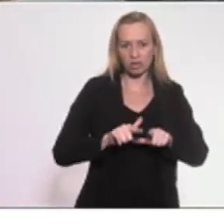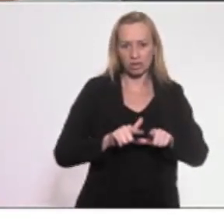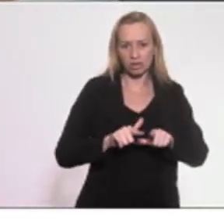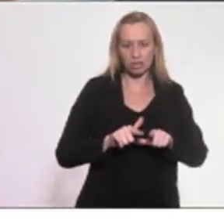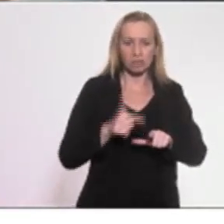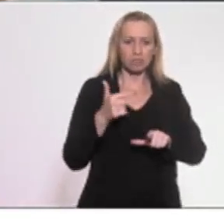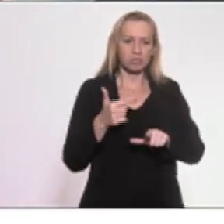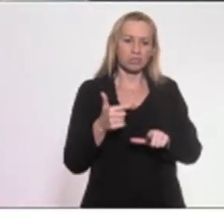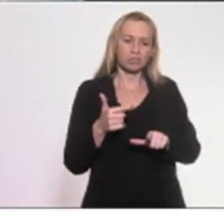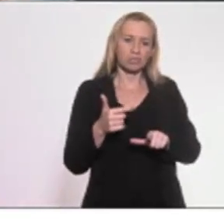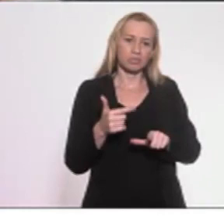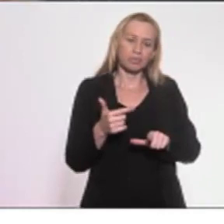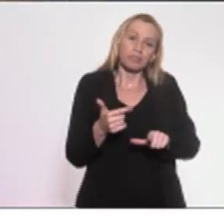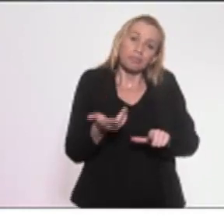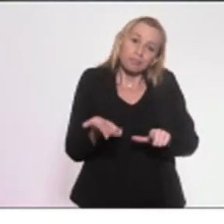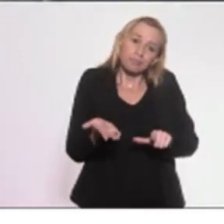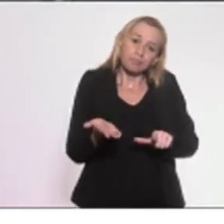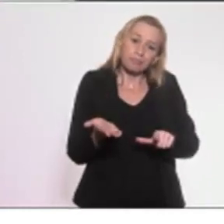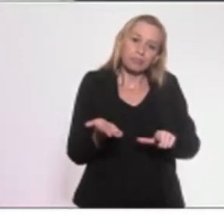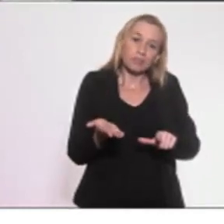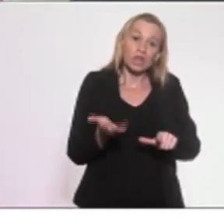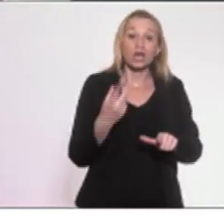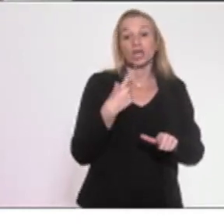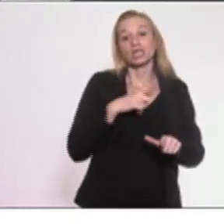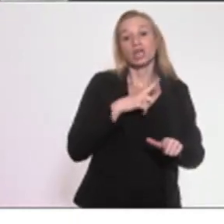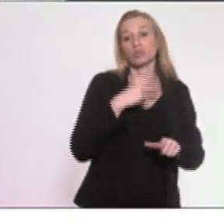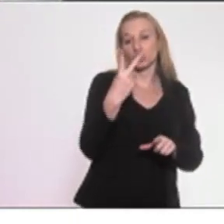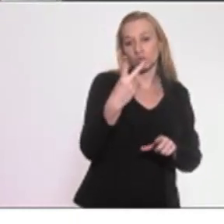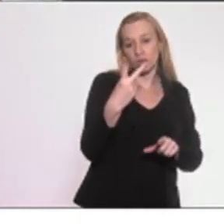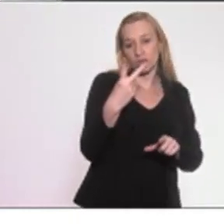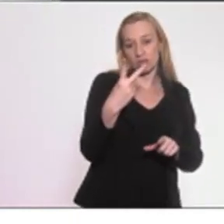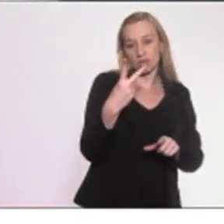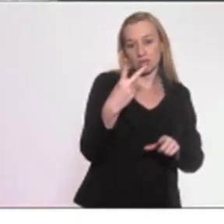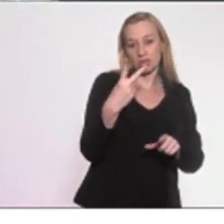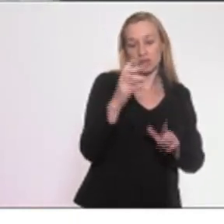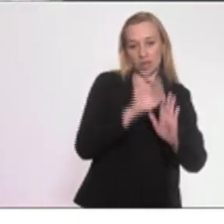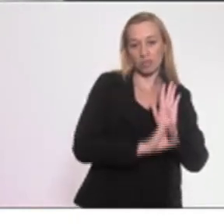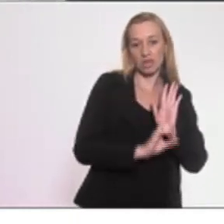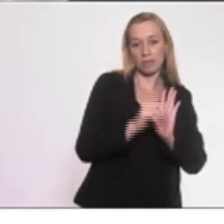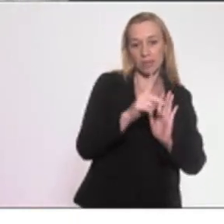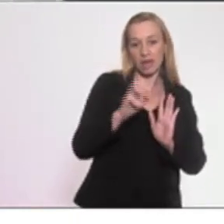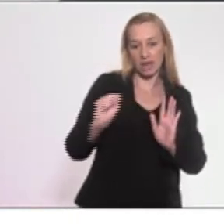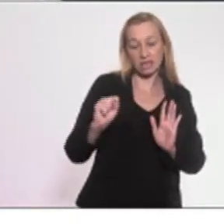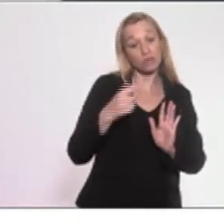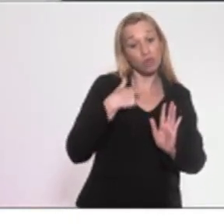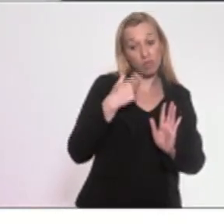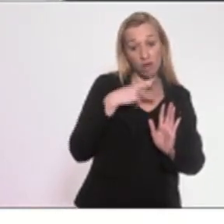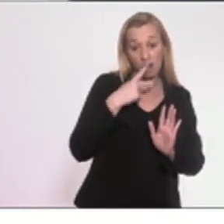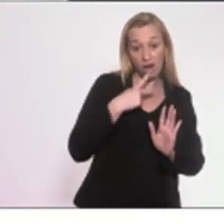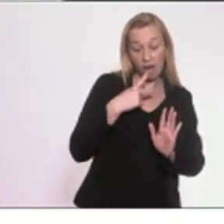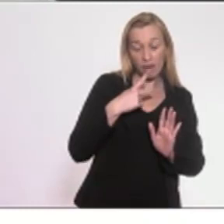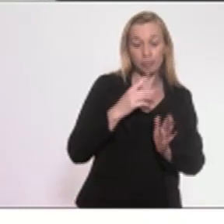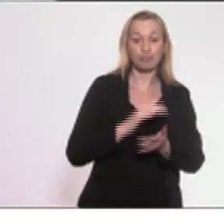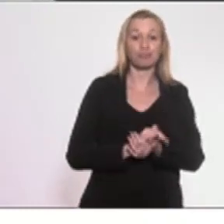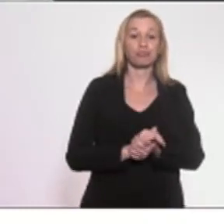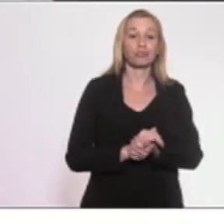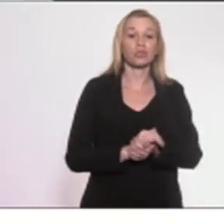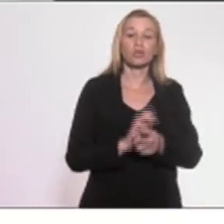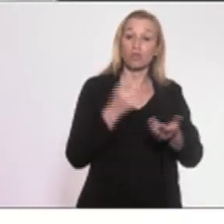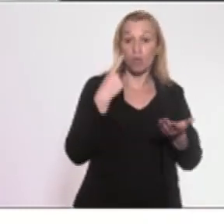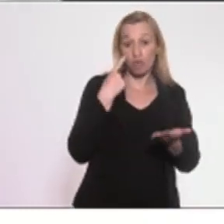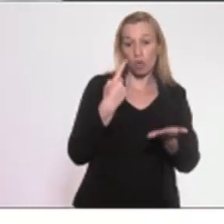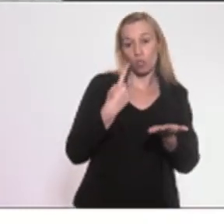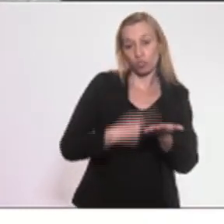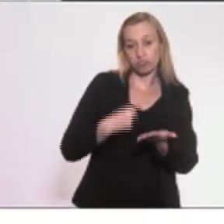de... Já temos duas emendas ao PL. Vou dar o parecer, tentar fazer um